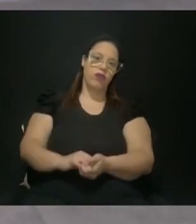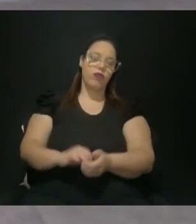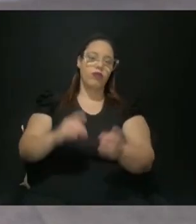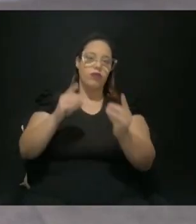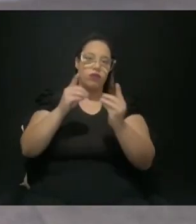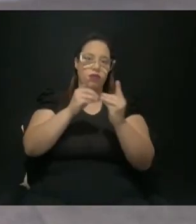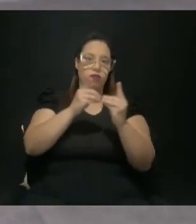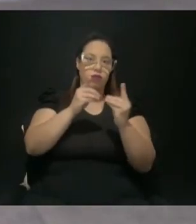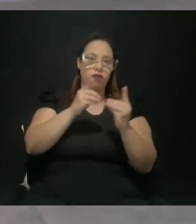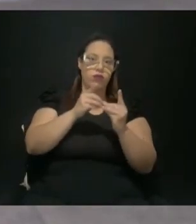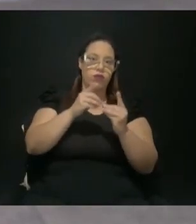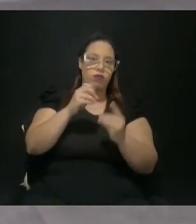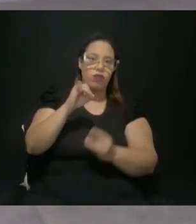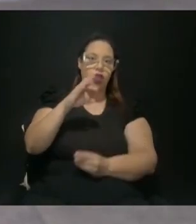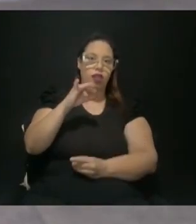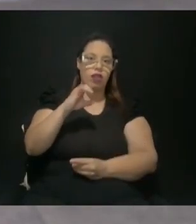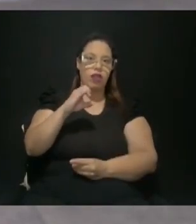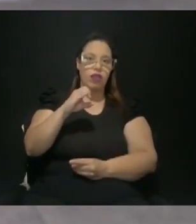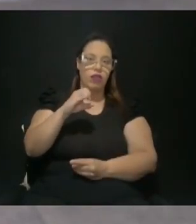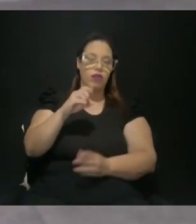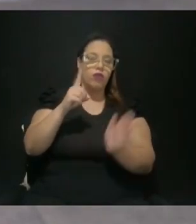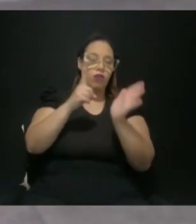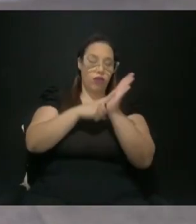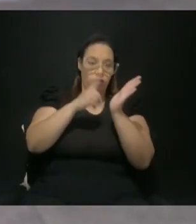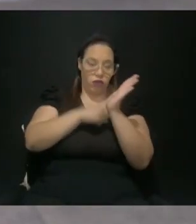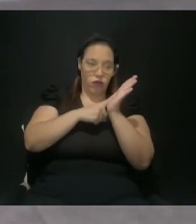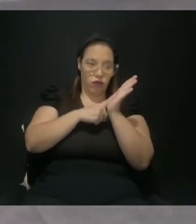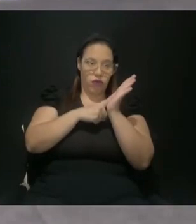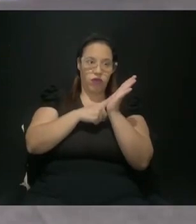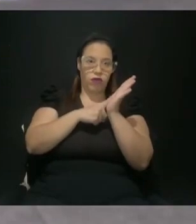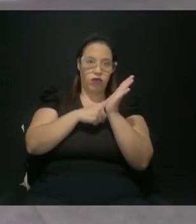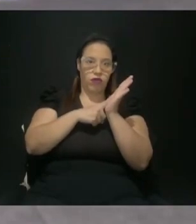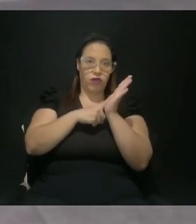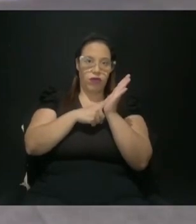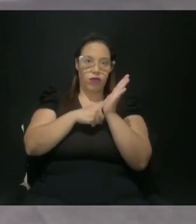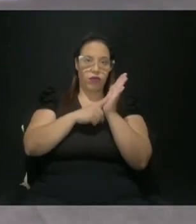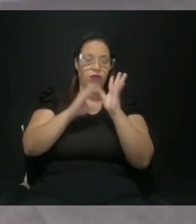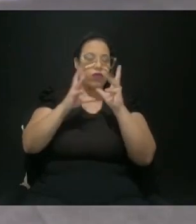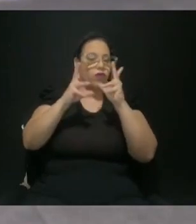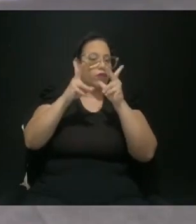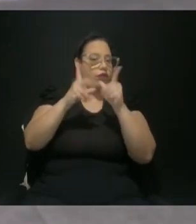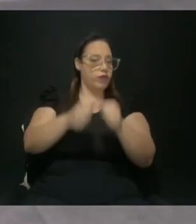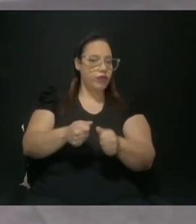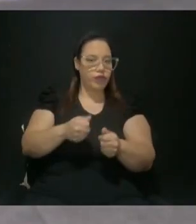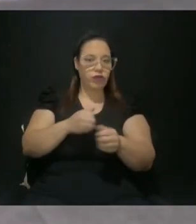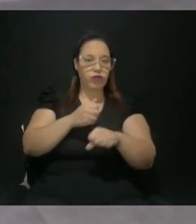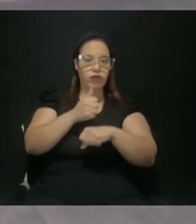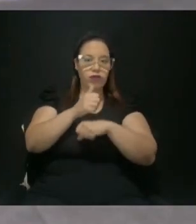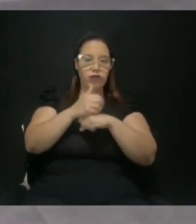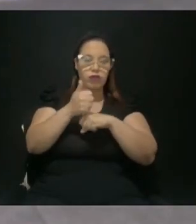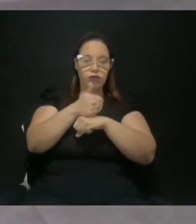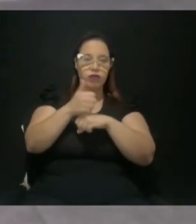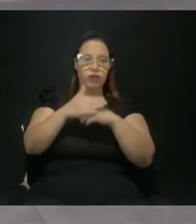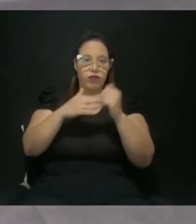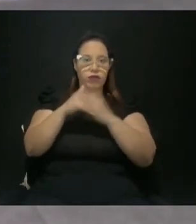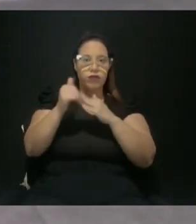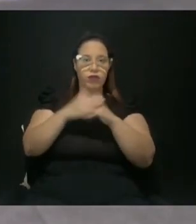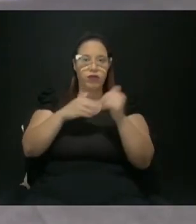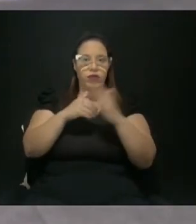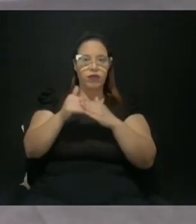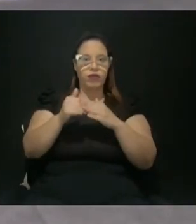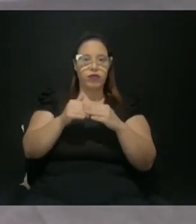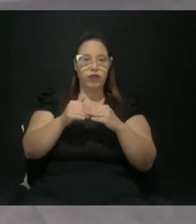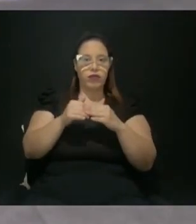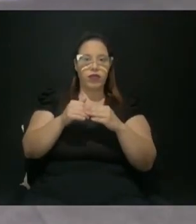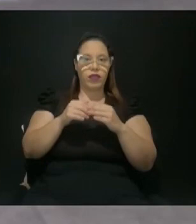SIC é feito por meio do agendamento e o consumidor tem acesso a todos os serviços do Procon, mesmo em se tratando de um plantão de